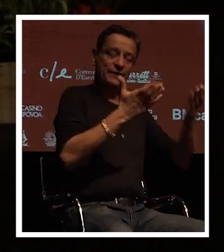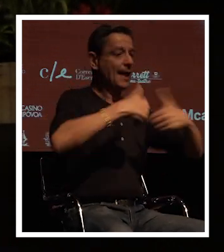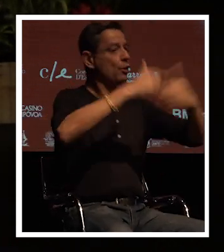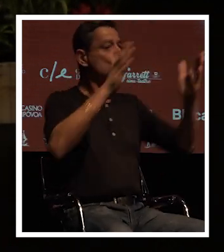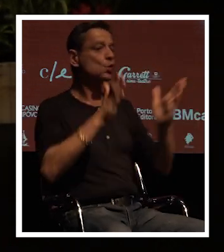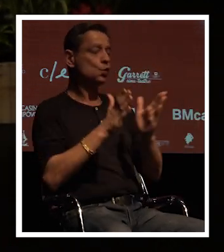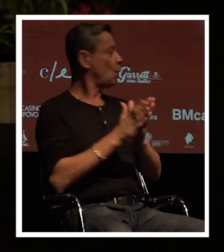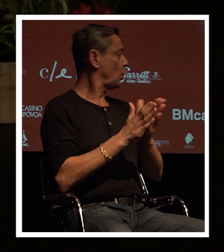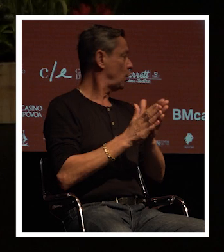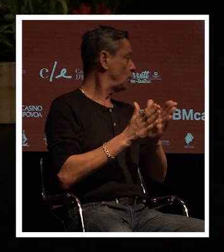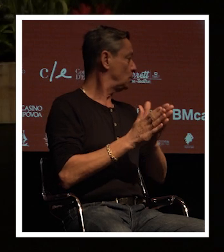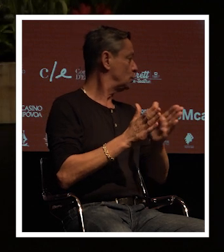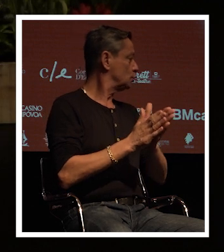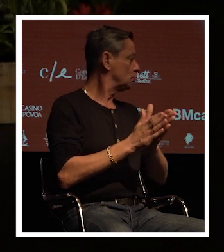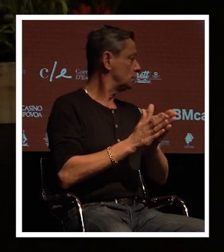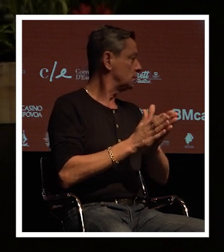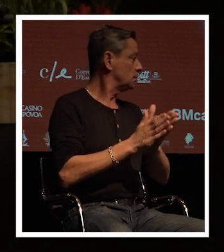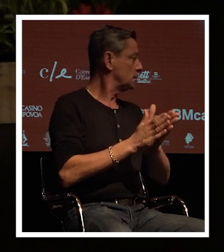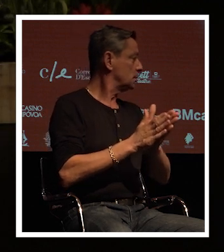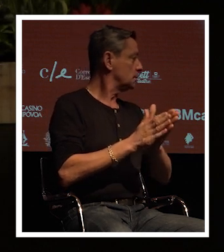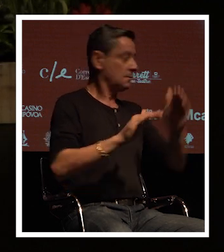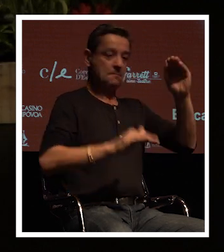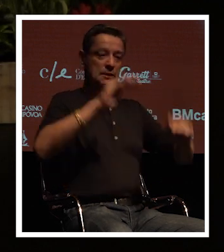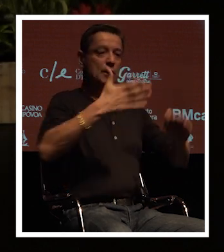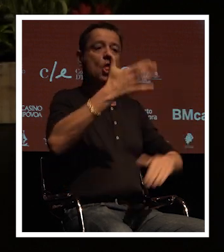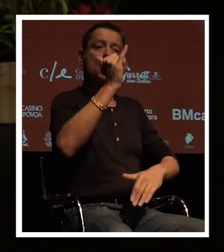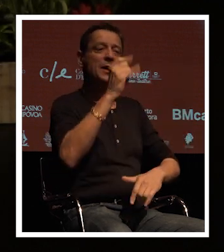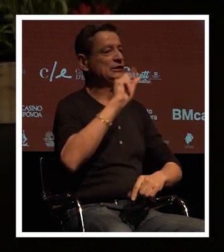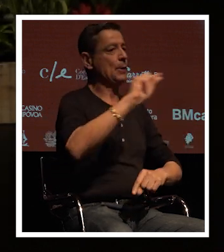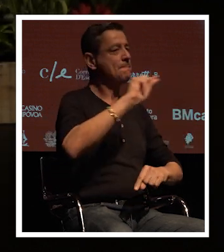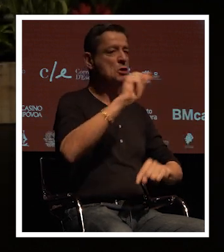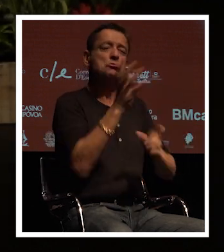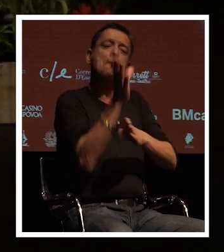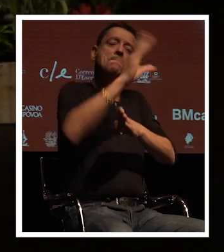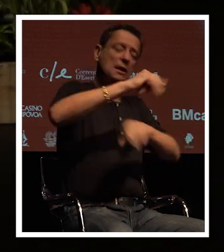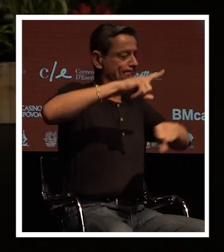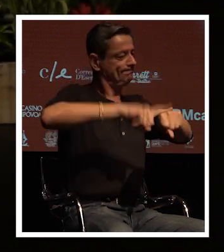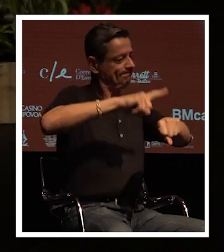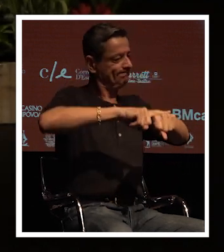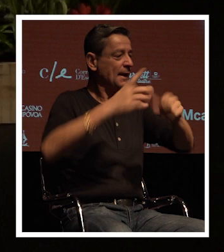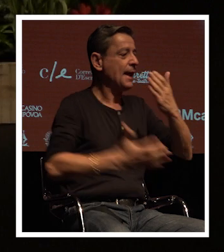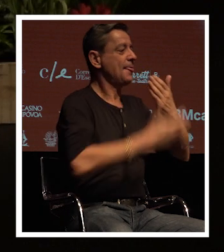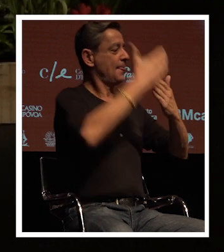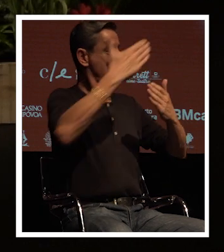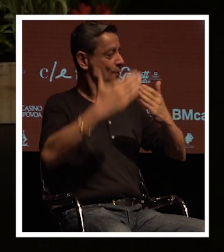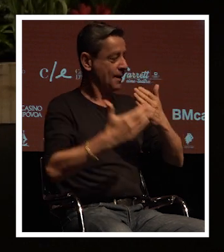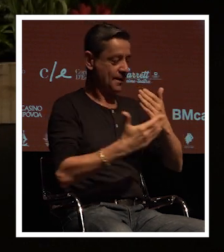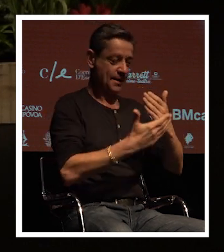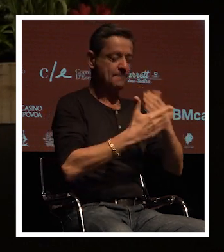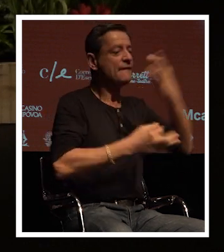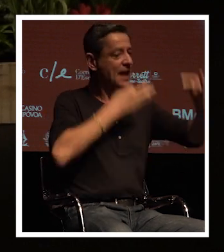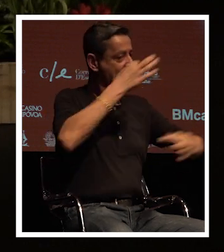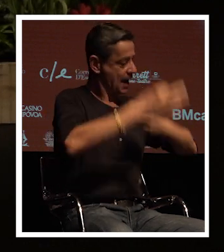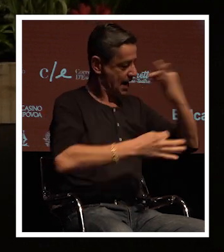que têm mais ou menos 10 12 minutos e se calhar um bocadinho mais visto que Demoramos um bocadinho neste arranque para para